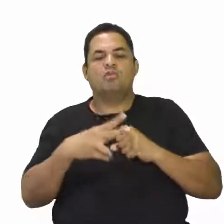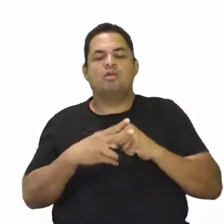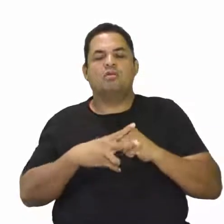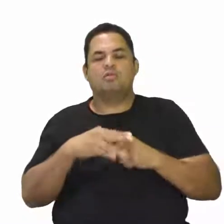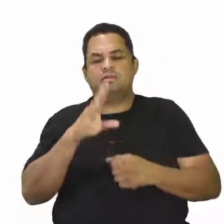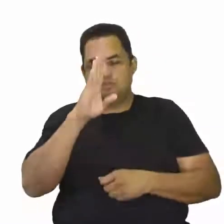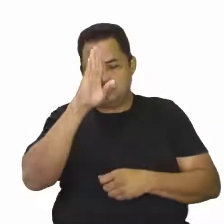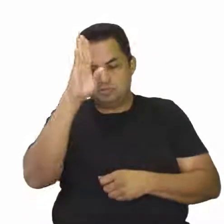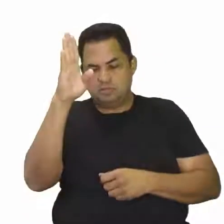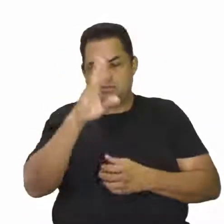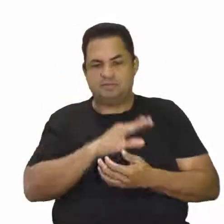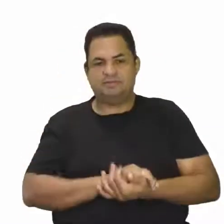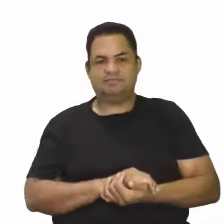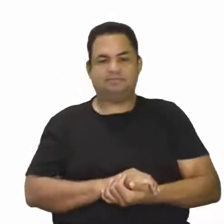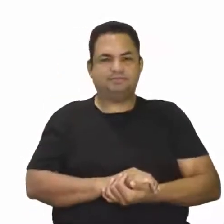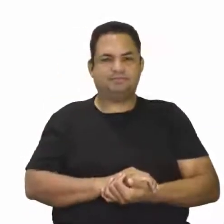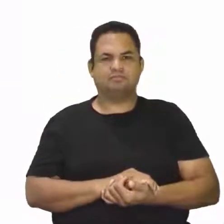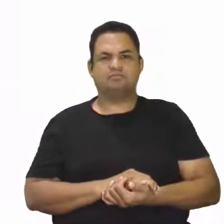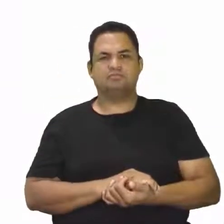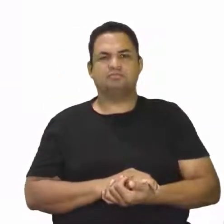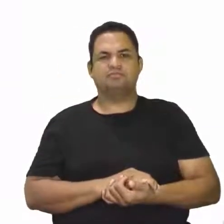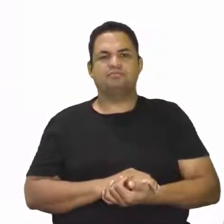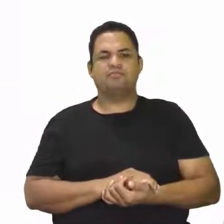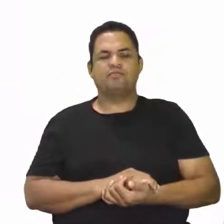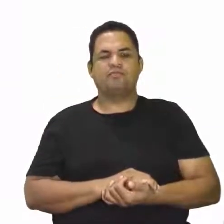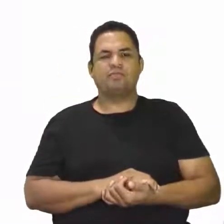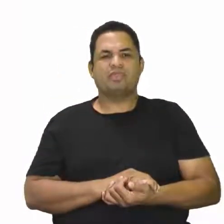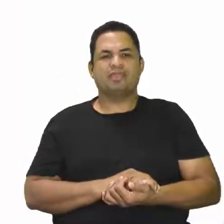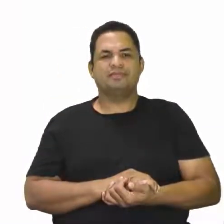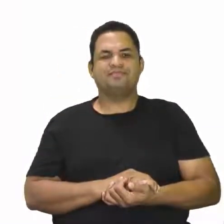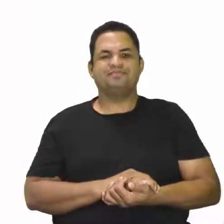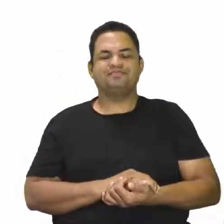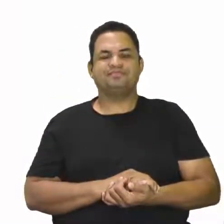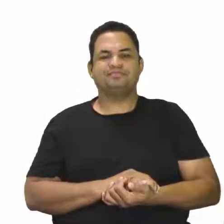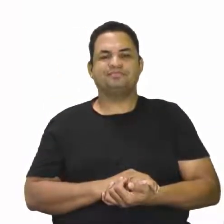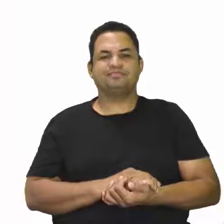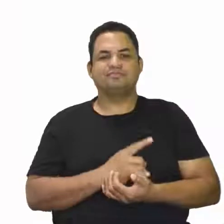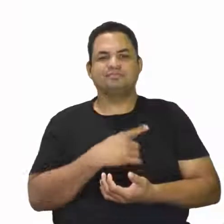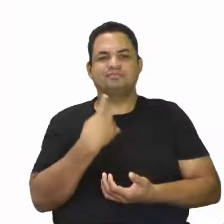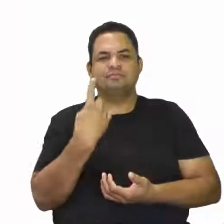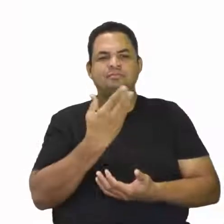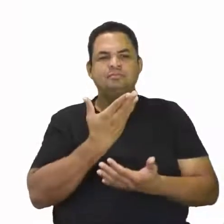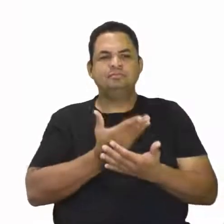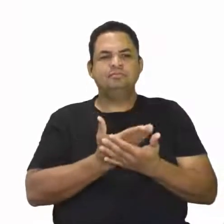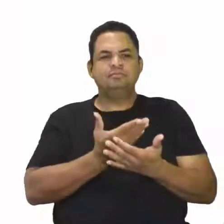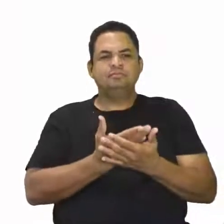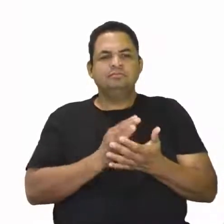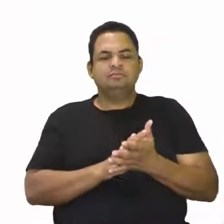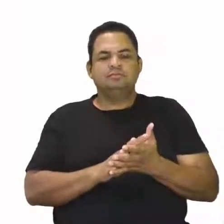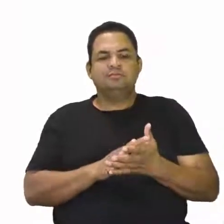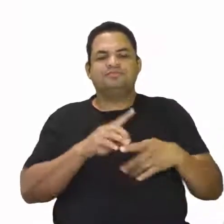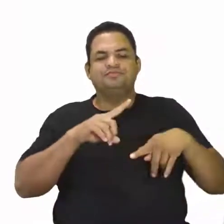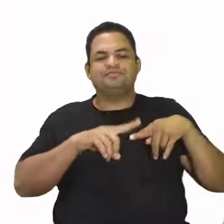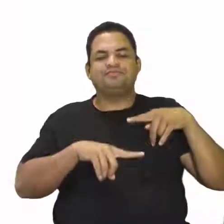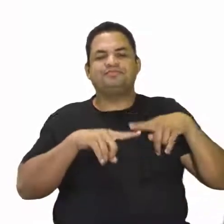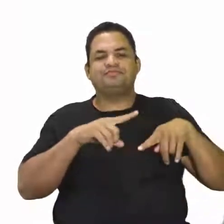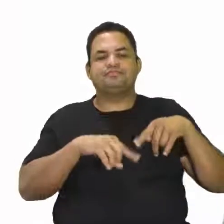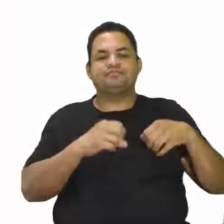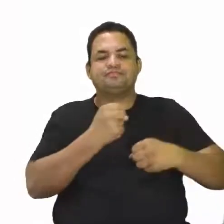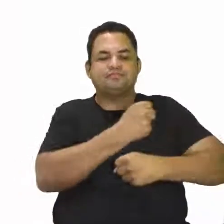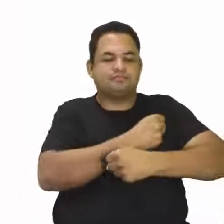principal, como nós dissemos nessa aula, certo? Nós também vimos nessa aula os utensílios da